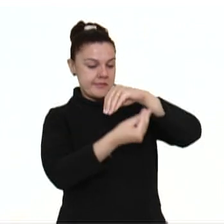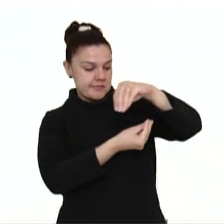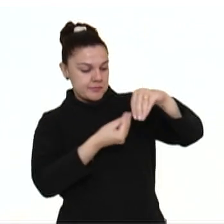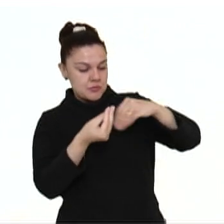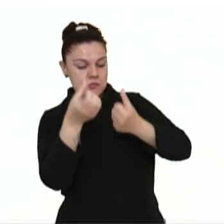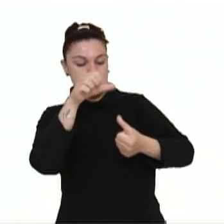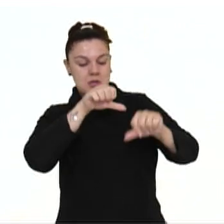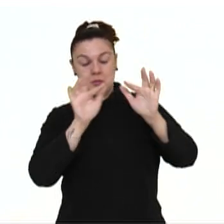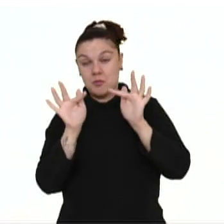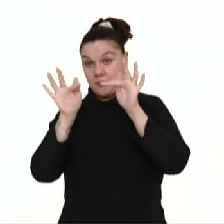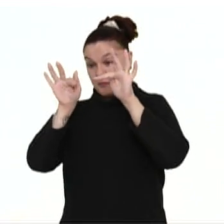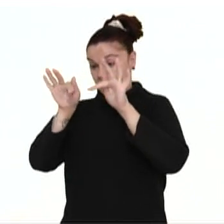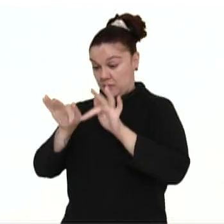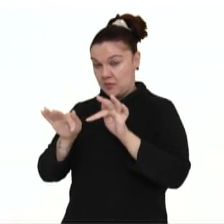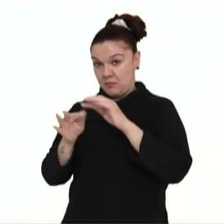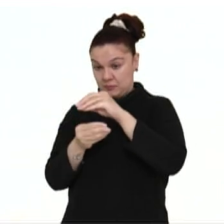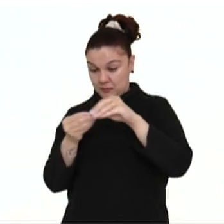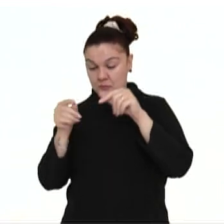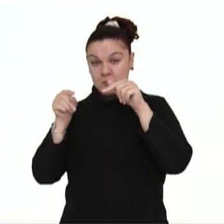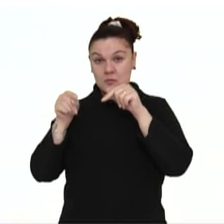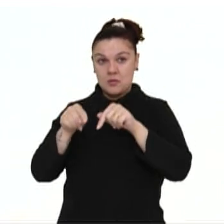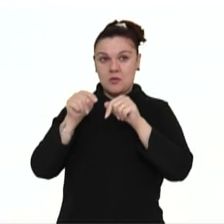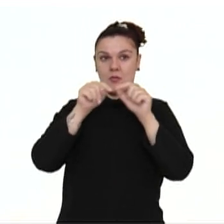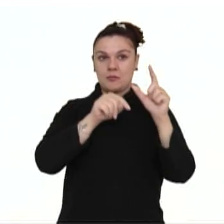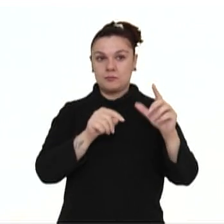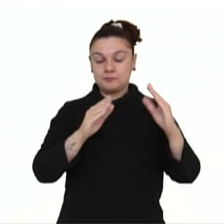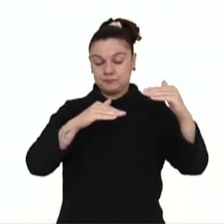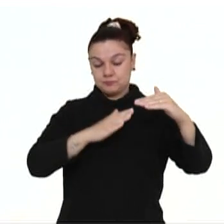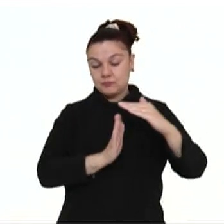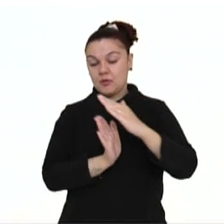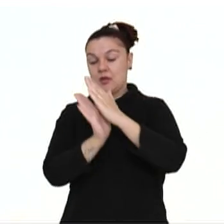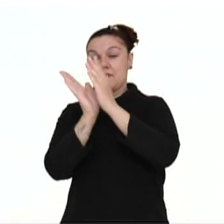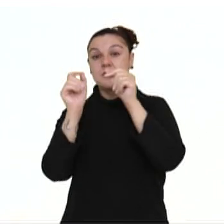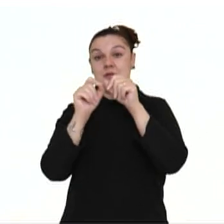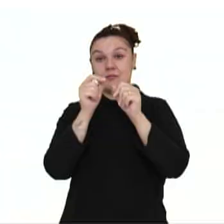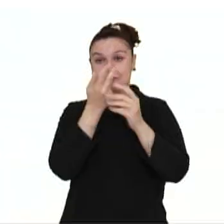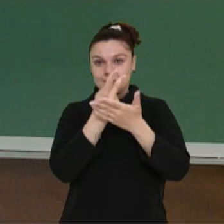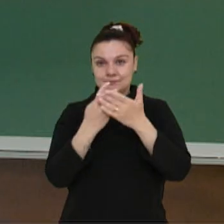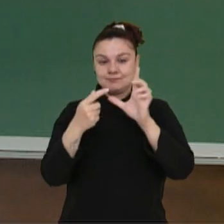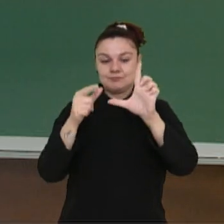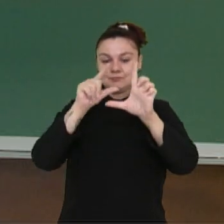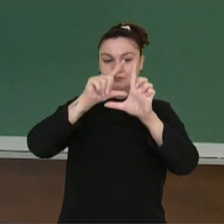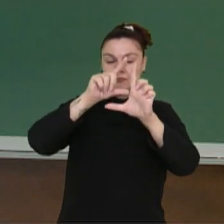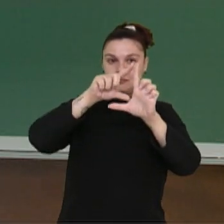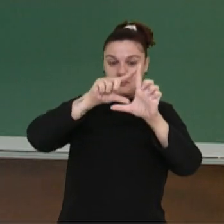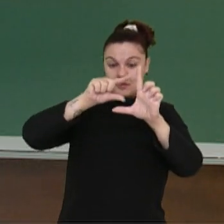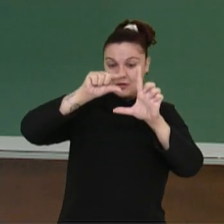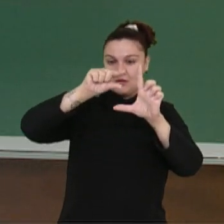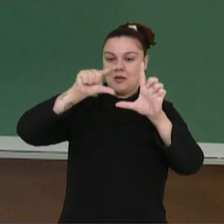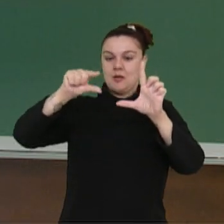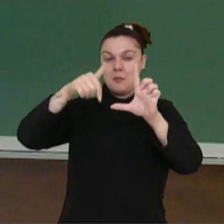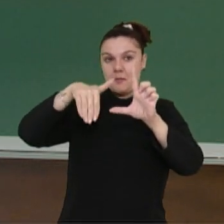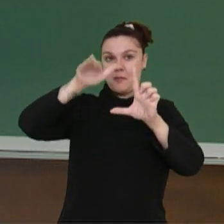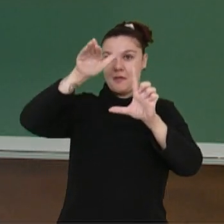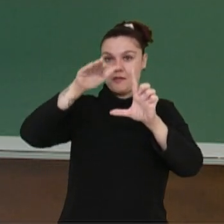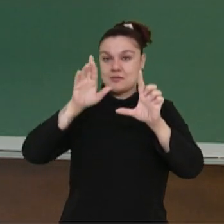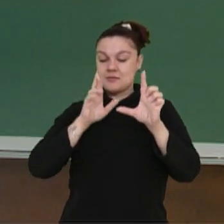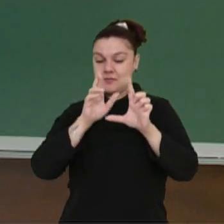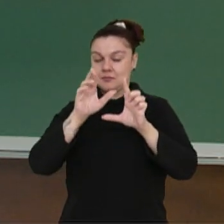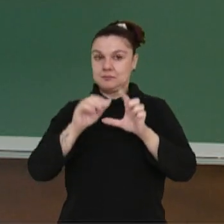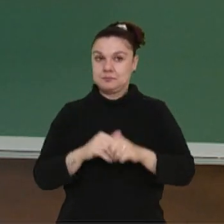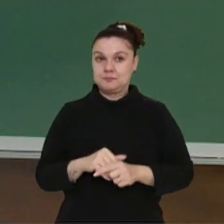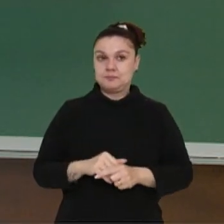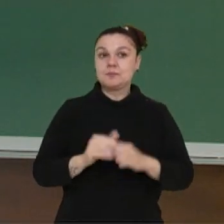do que produto, eu tenho essa configuração aqui na hora de desenhar o gráfico. Então eu tenho mais reagente do que produto e